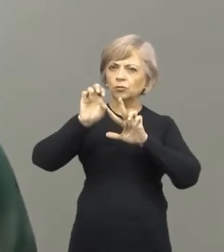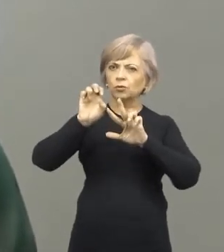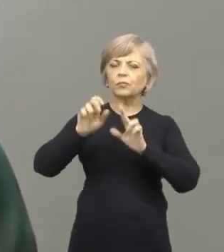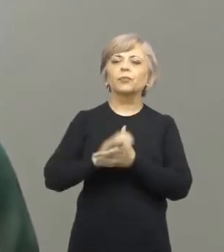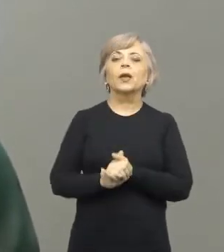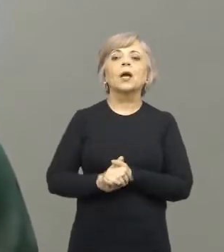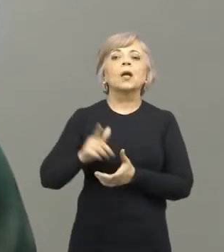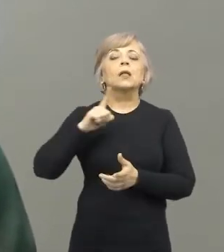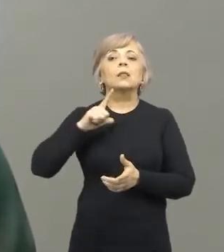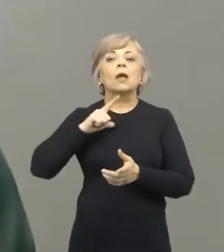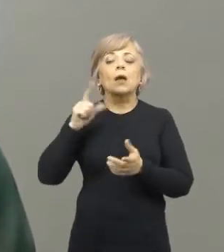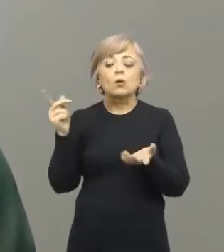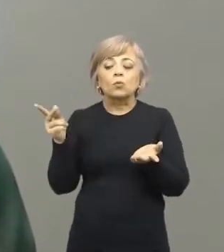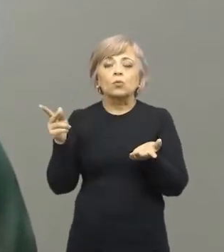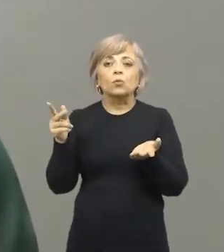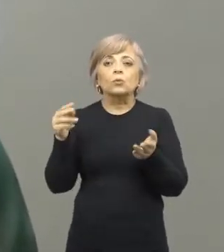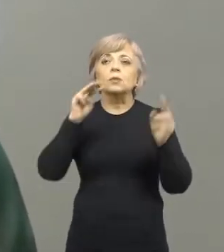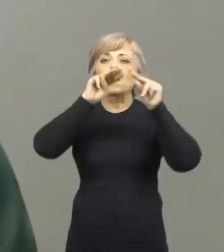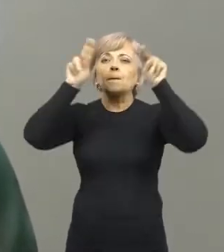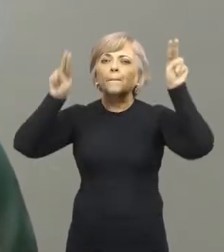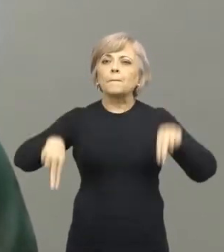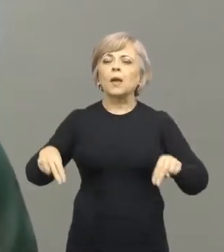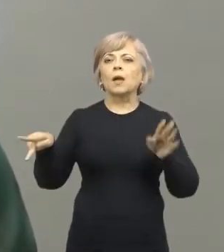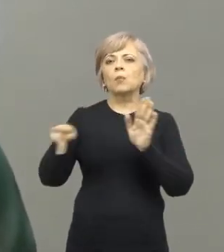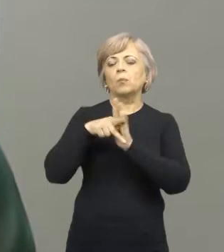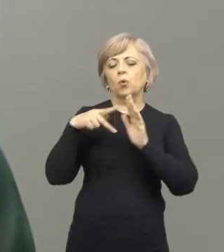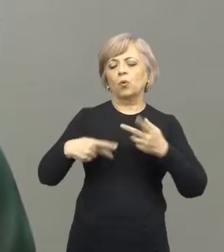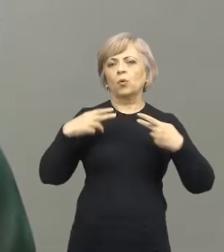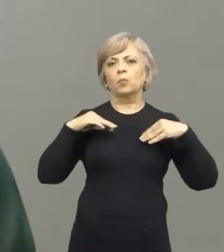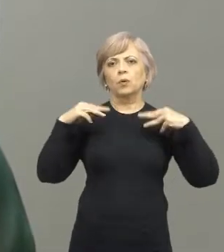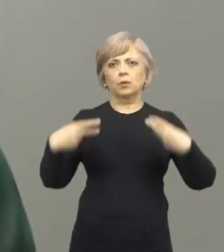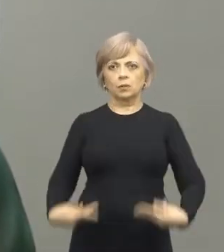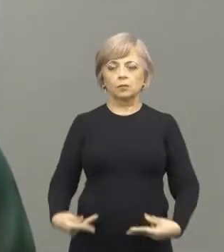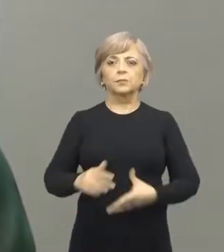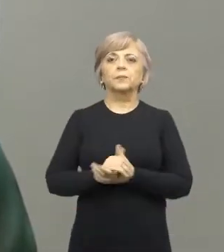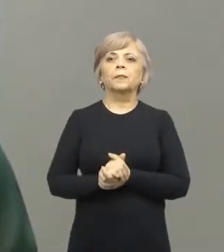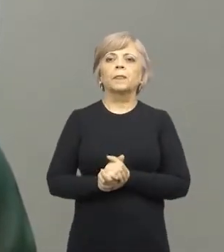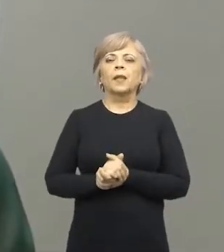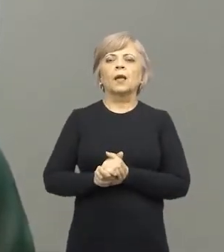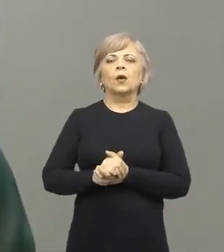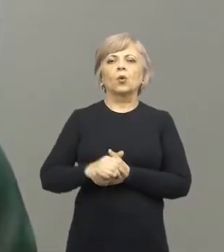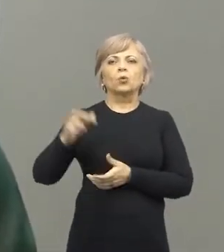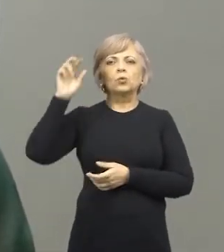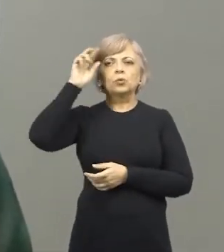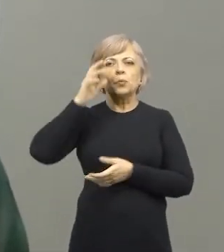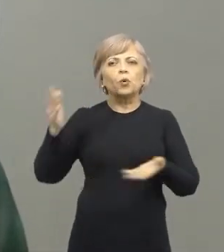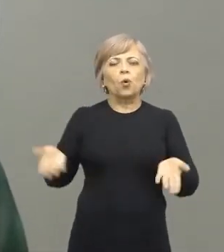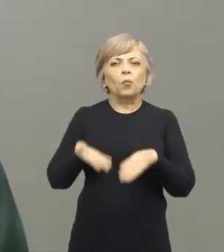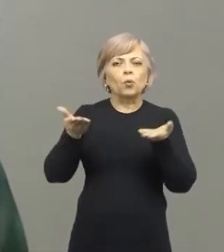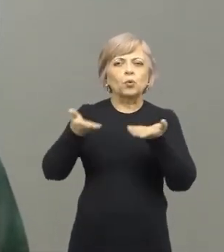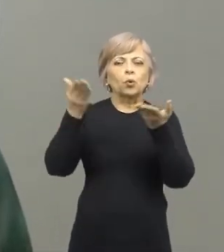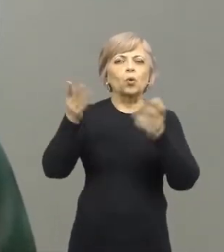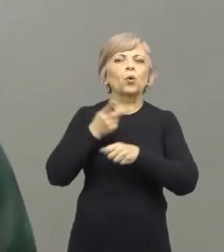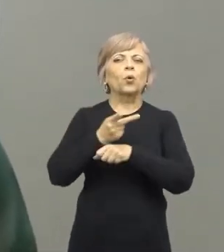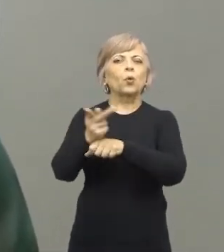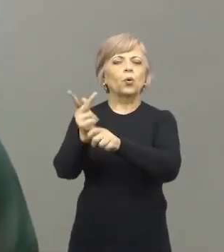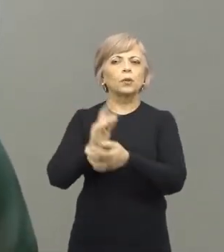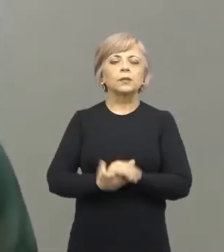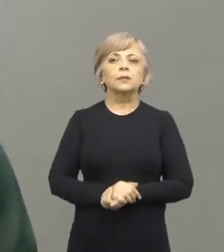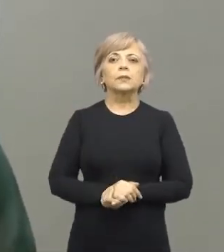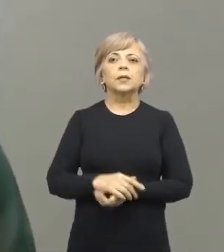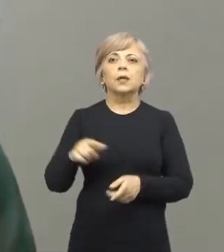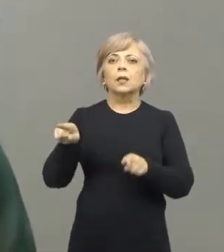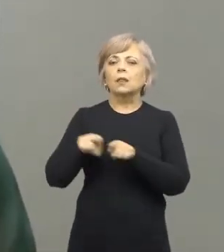tanto dos membros da casa, os promotores que atuam principalmente na área de controle externo,